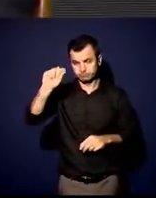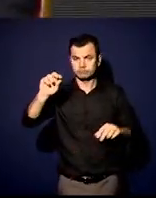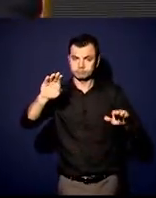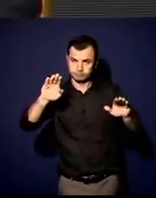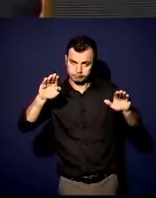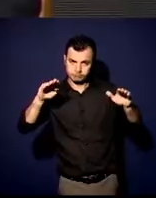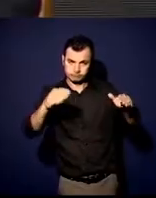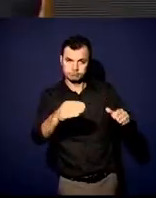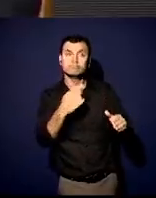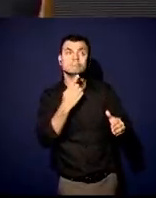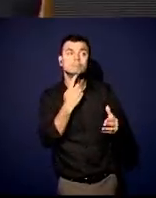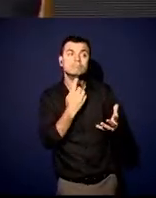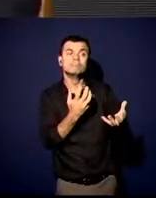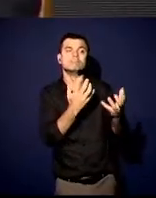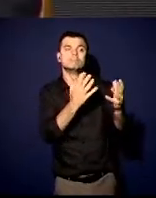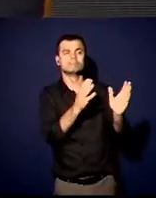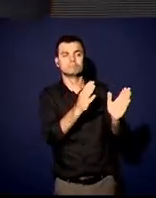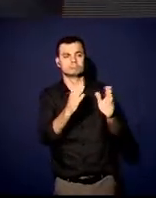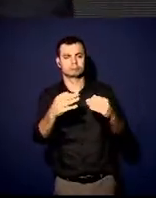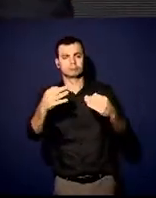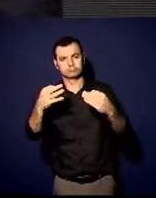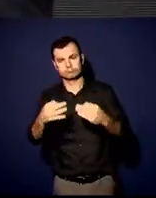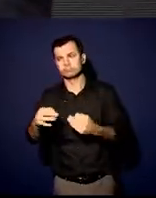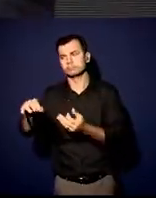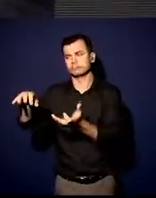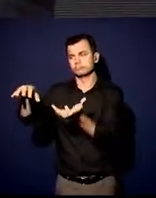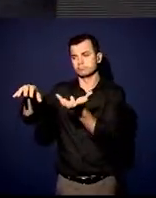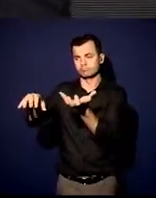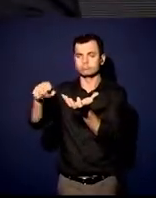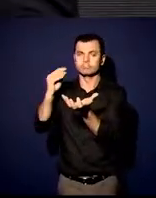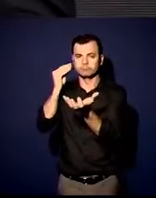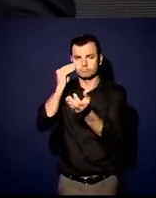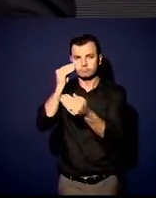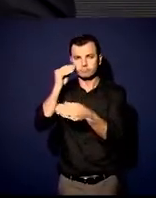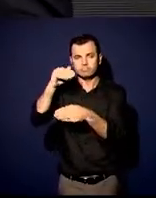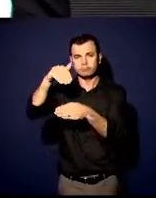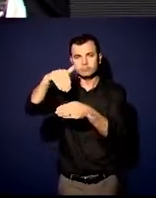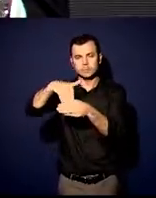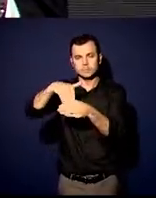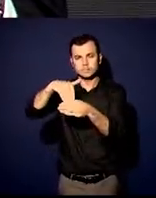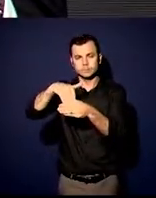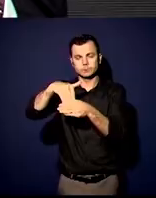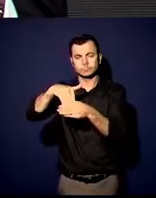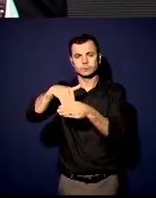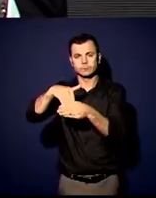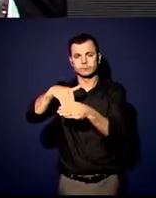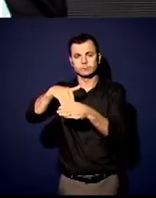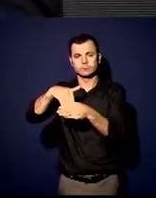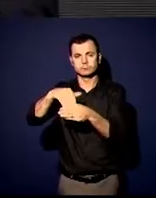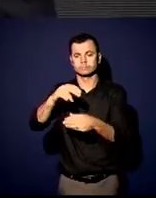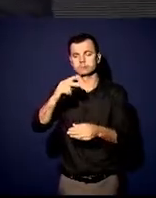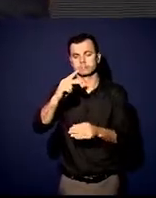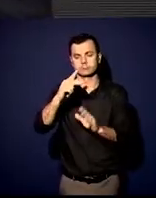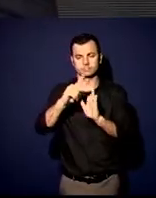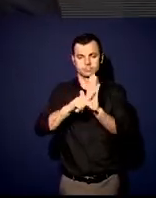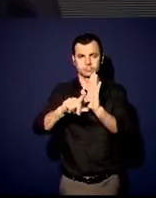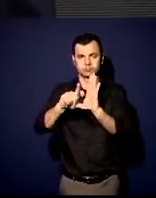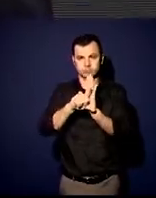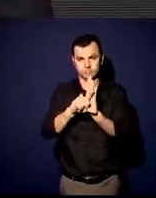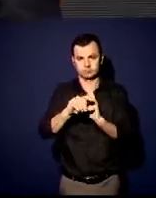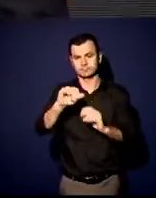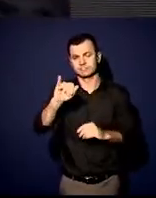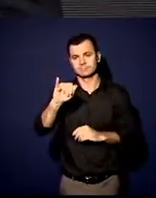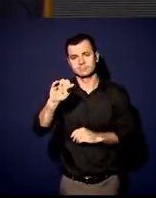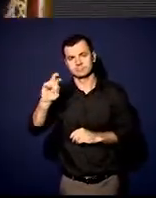em fazer acontecer o Congresso Nacional já tentou votar isso nós votamos o PL do Imposto de Renda